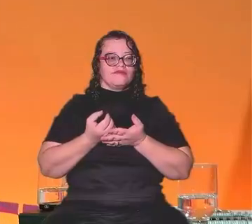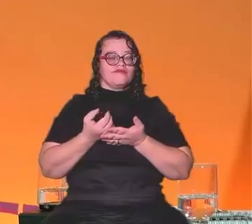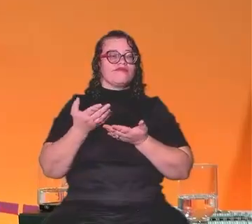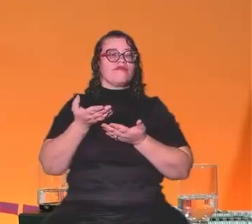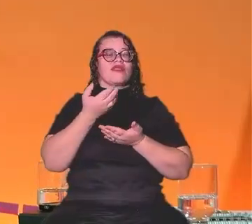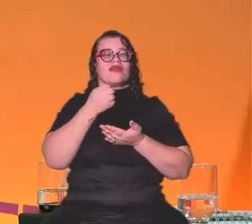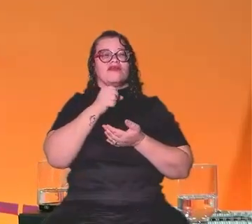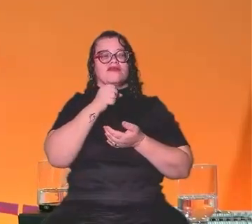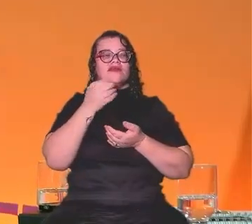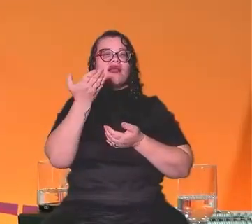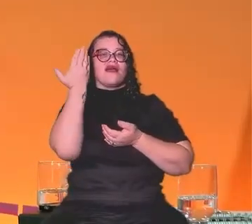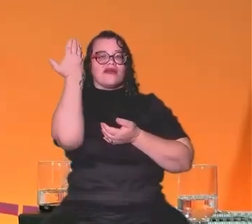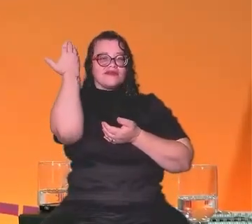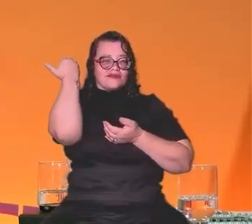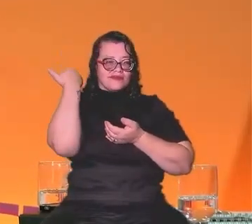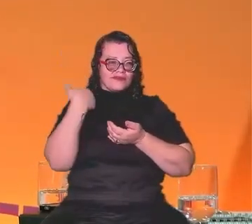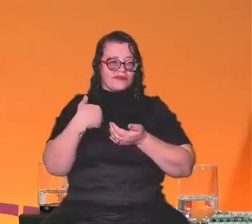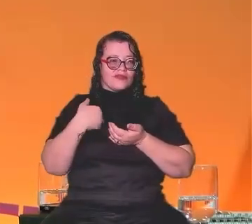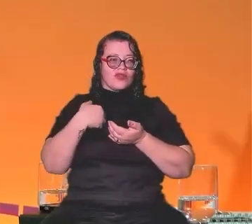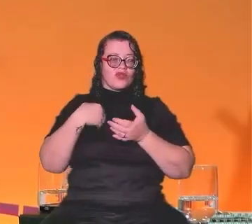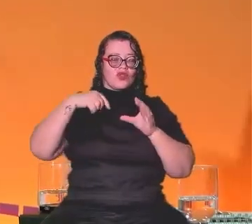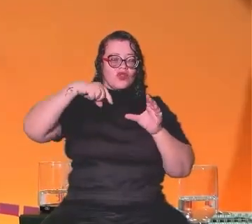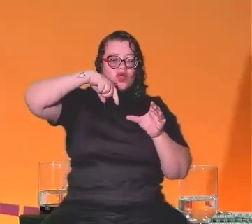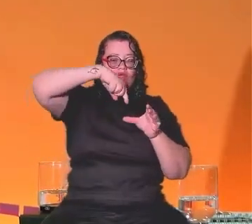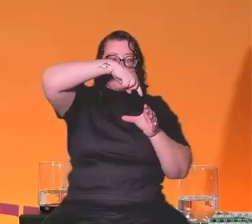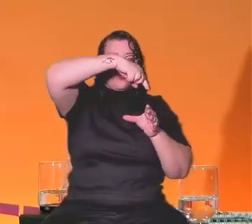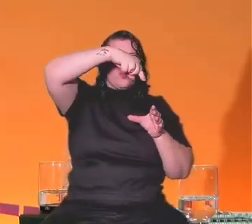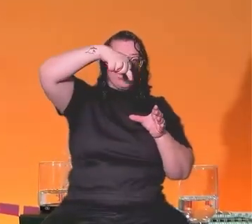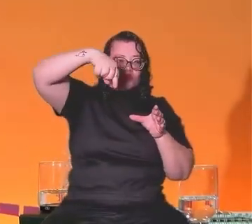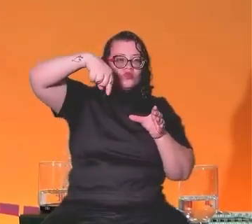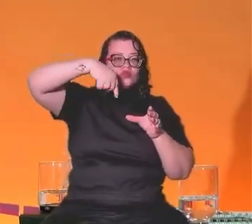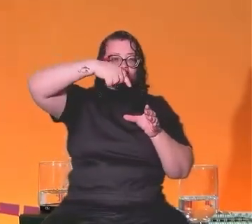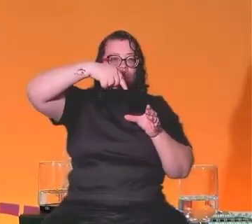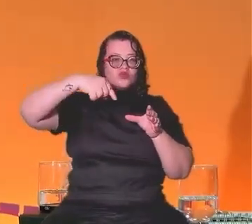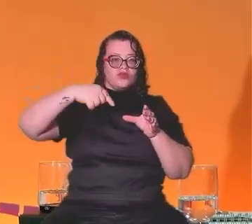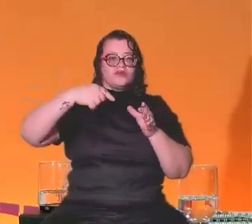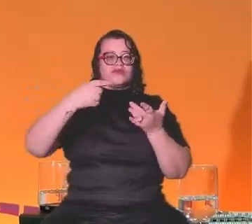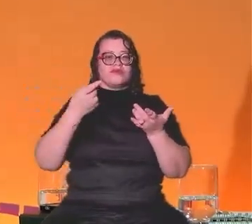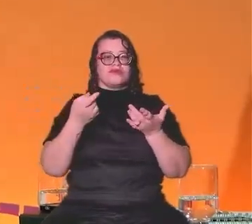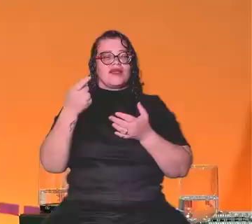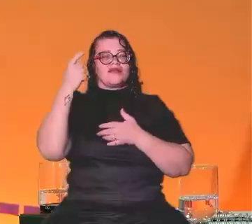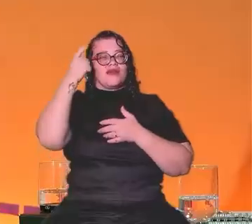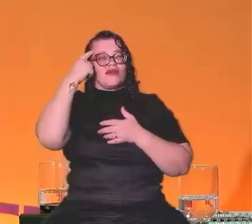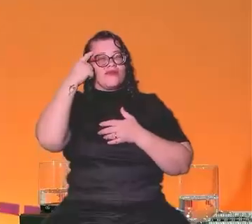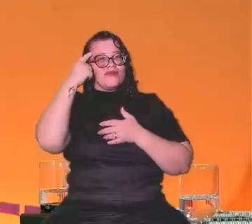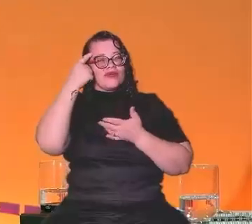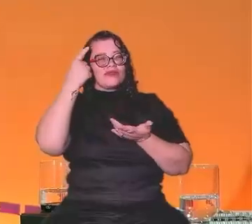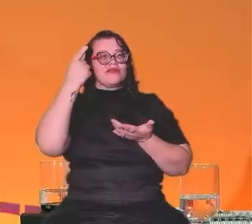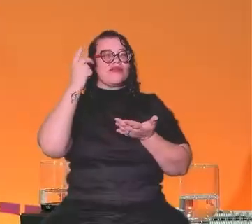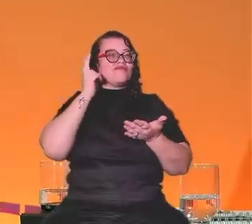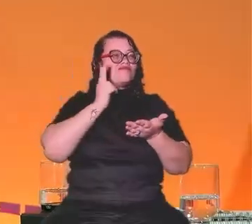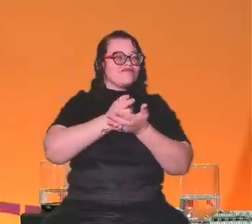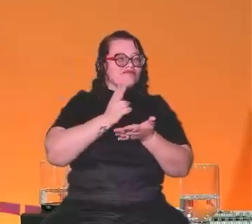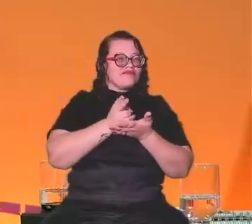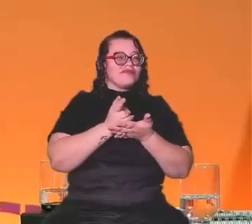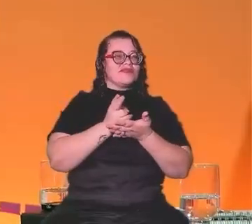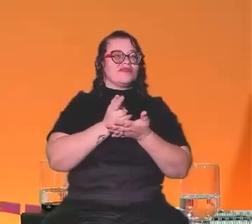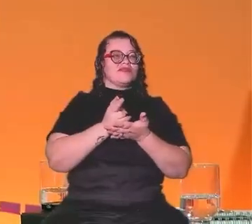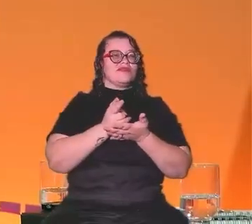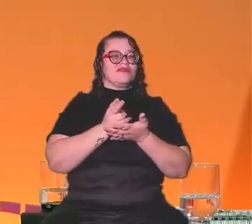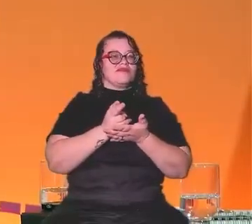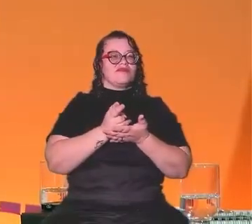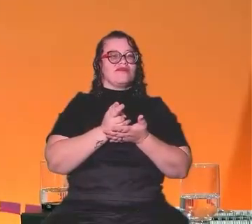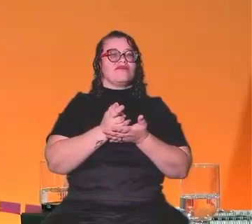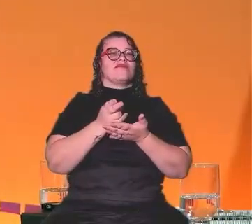Antigamente o artista fazia um disco, né? Às vezes um LP duplo, inclusive. E tinha todo um pensamento, uma ideia de ser, né? Aquilo ali.